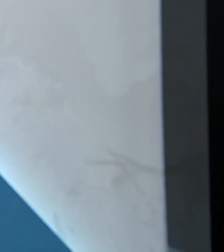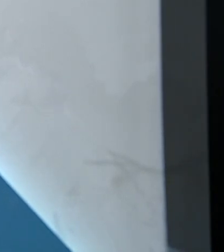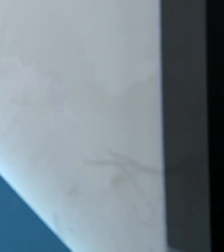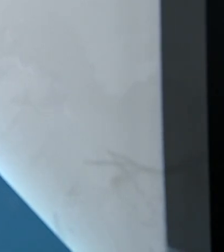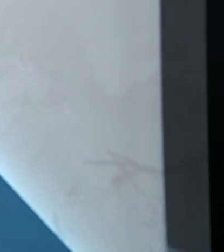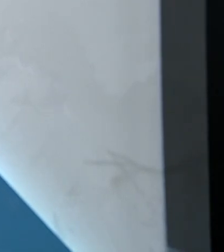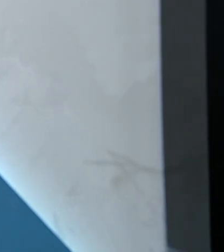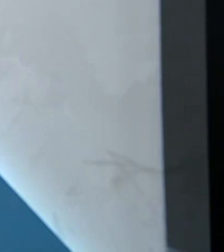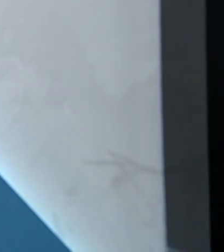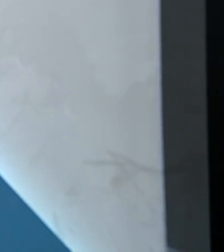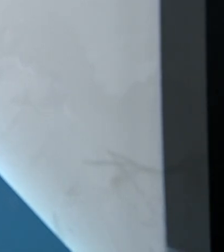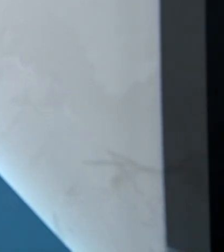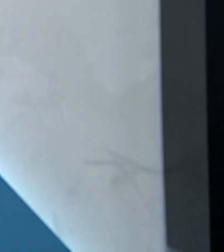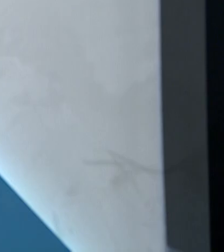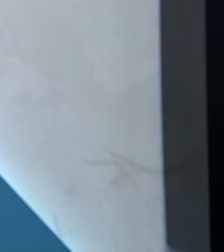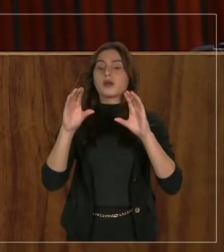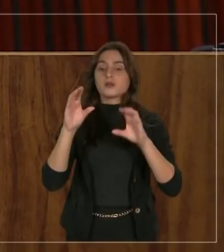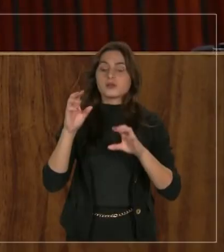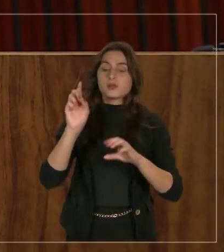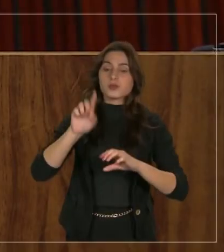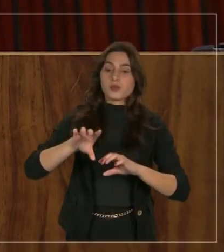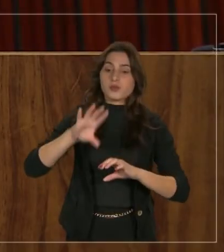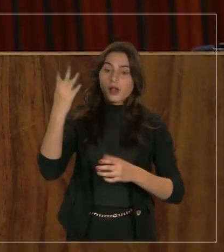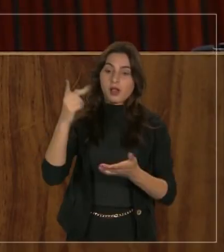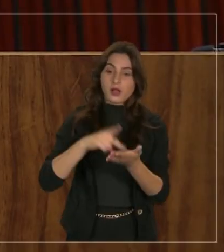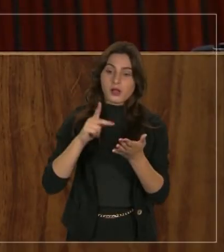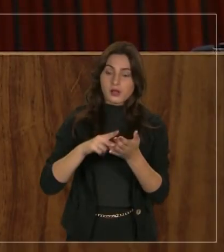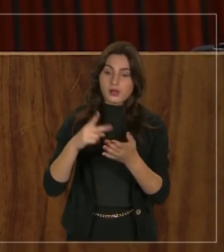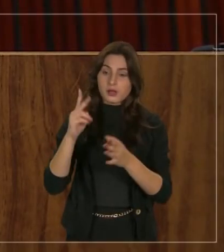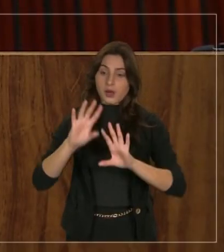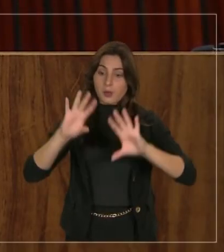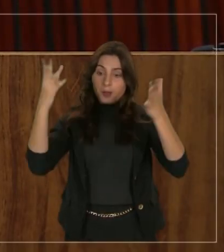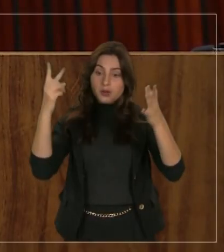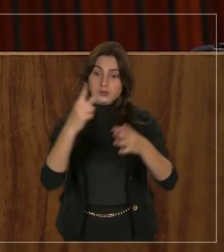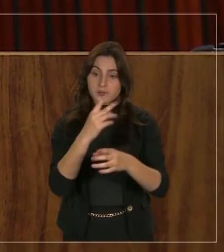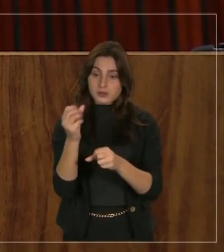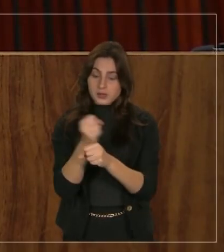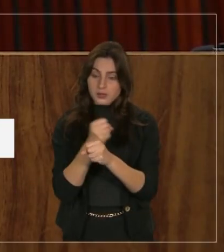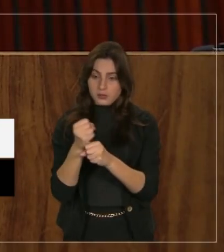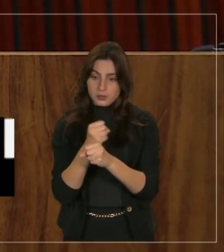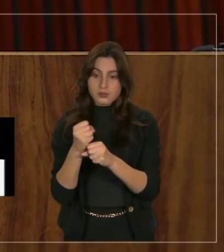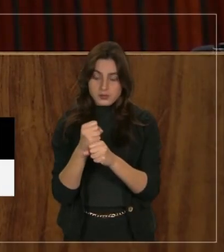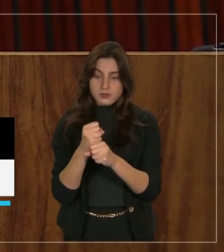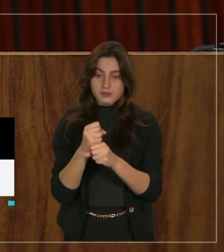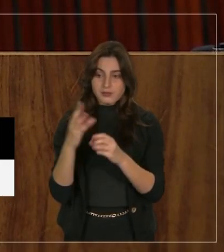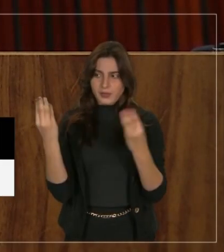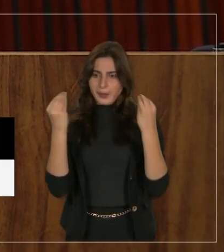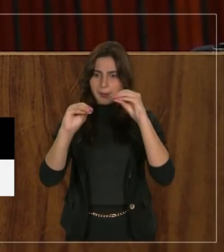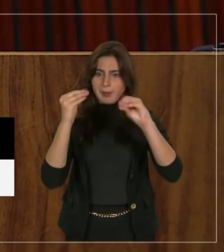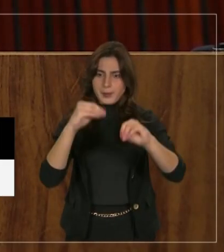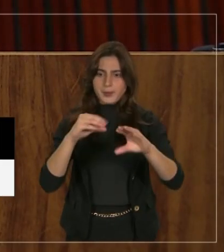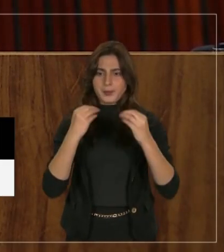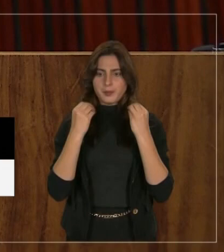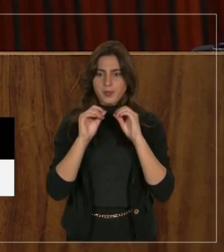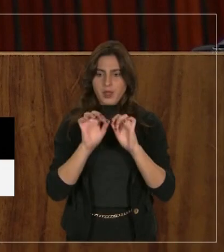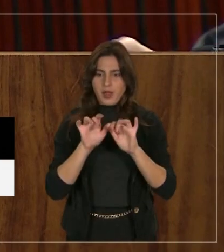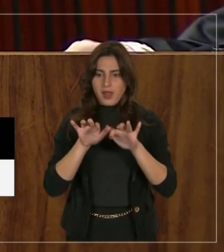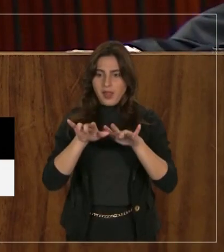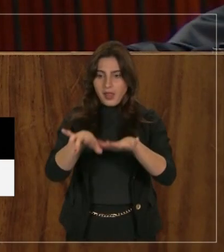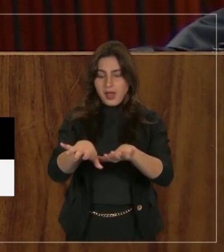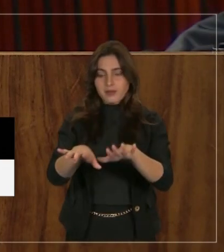conclusão do voto do ministro é é possível concluir que as condutas vedadas foram perpetradas